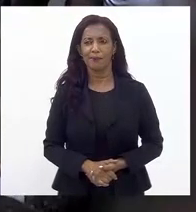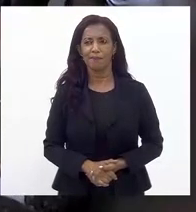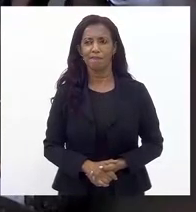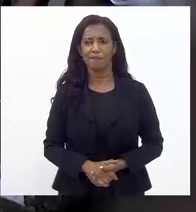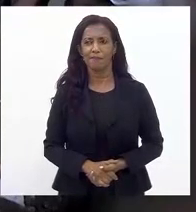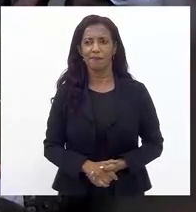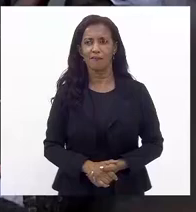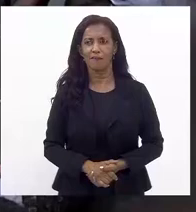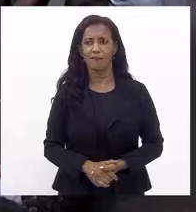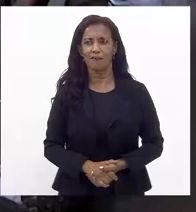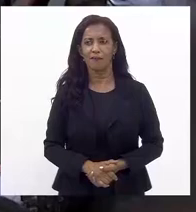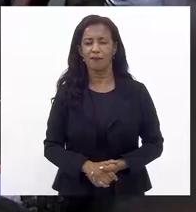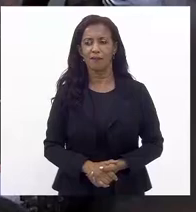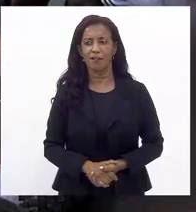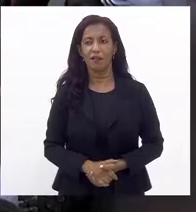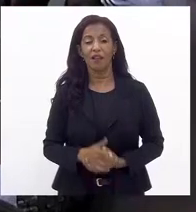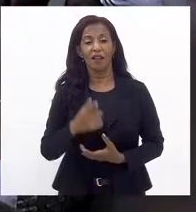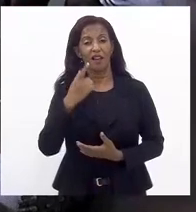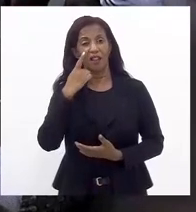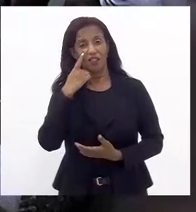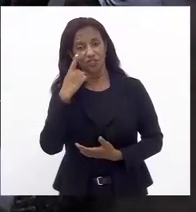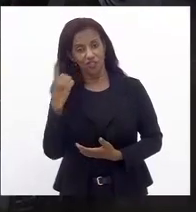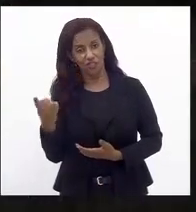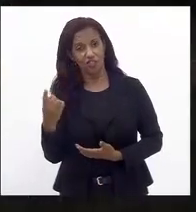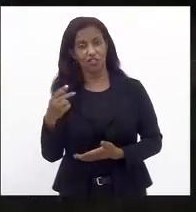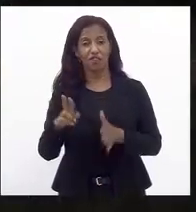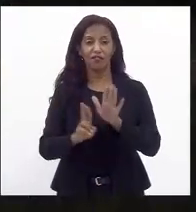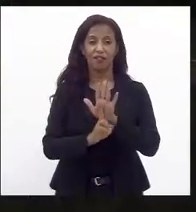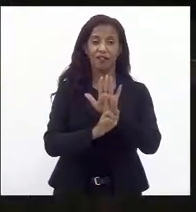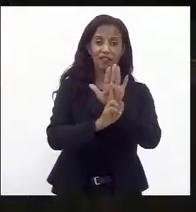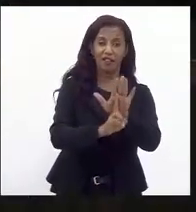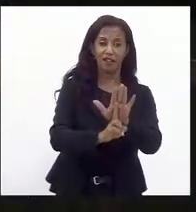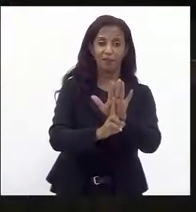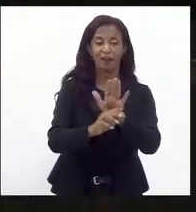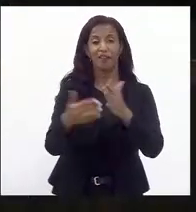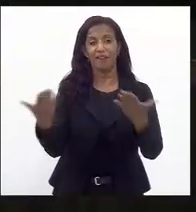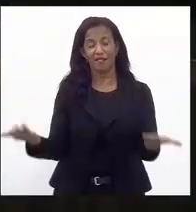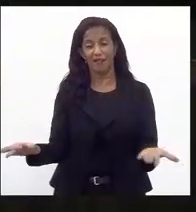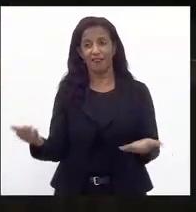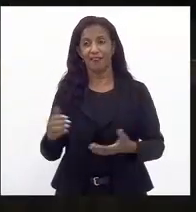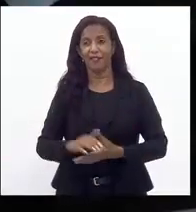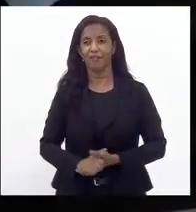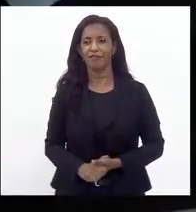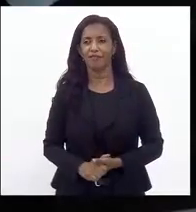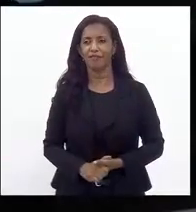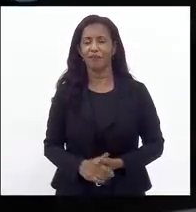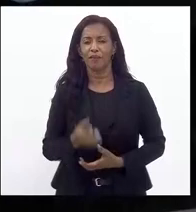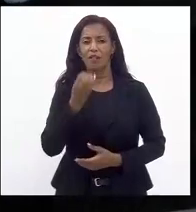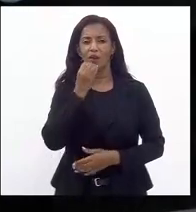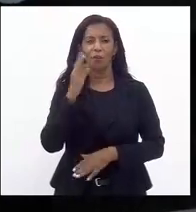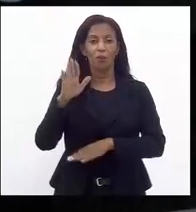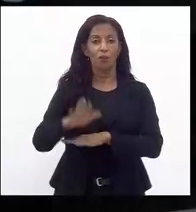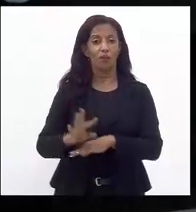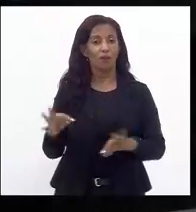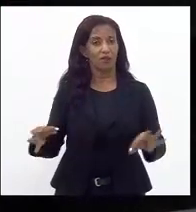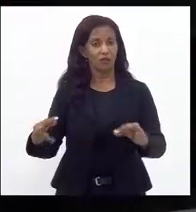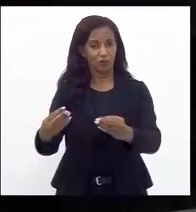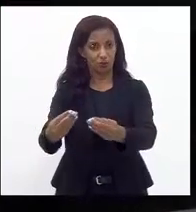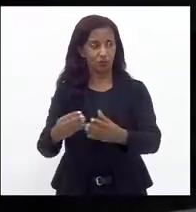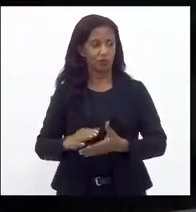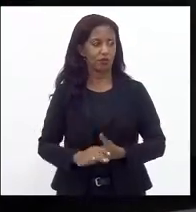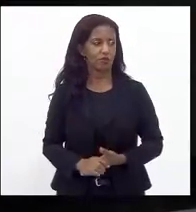a gente tá vendo que é representa quem quem são os verdadeiros representantes dos Servidores Presidente Boa tarde Boa tarde a